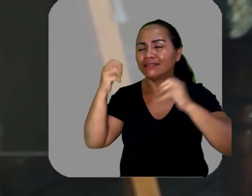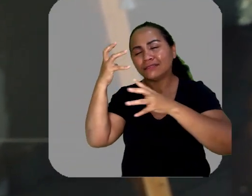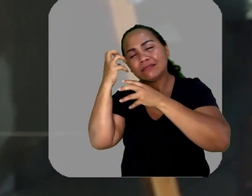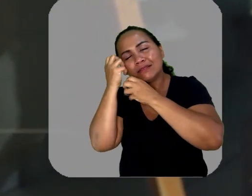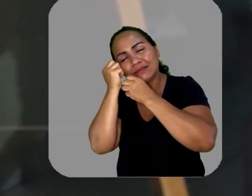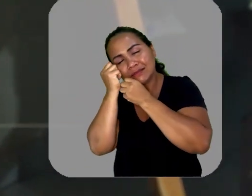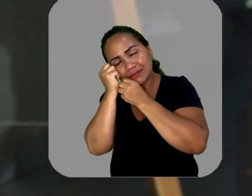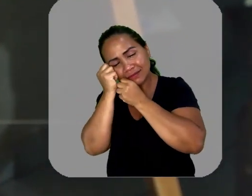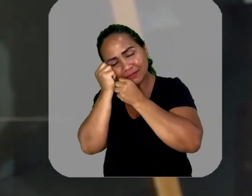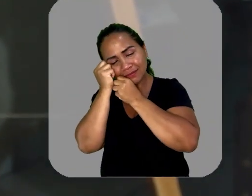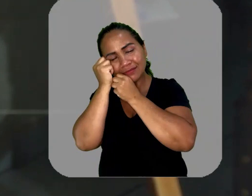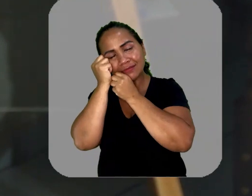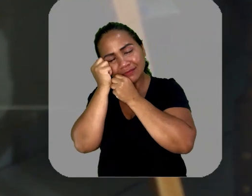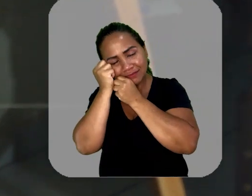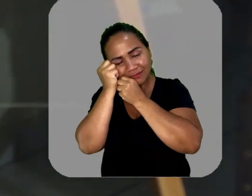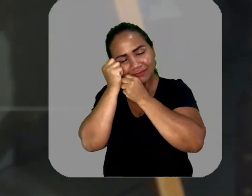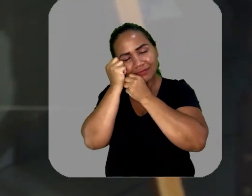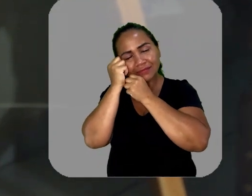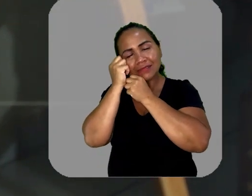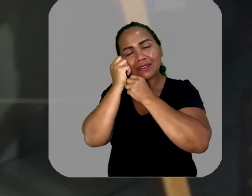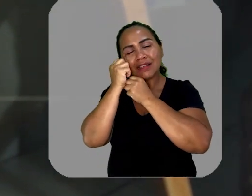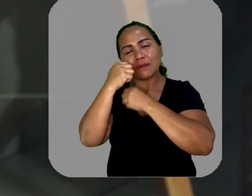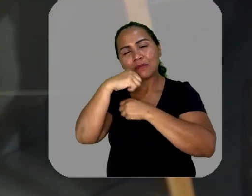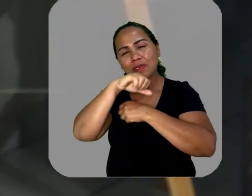tocava meus pés com suas mãos tristes.